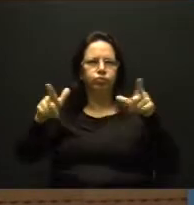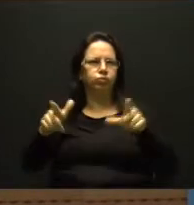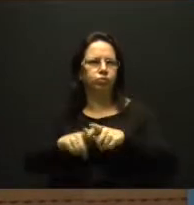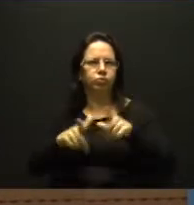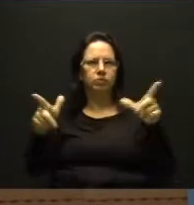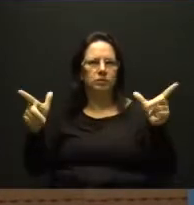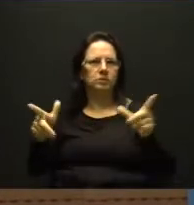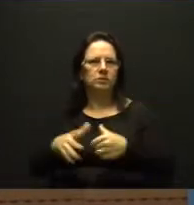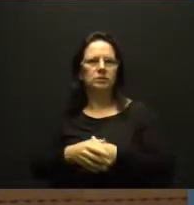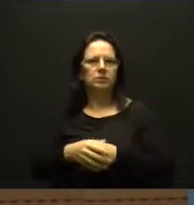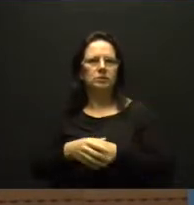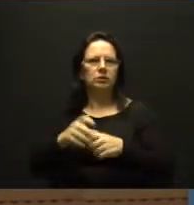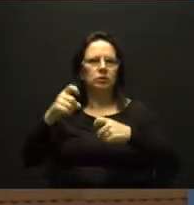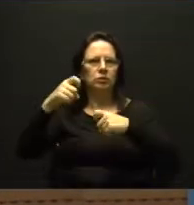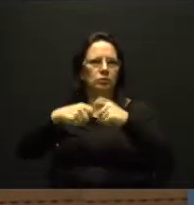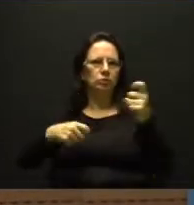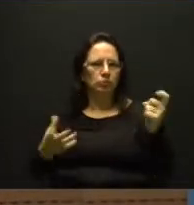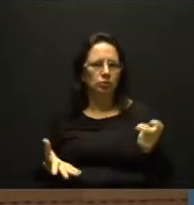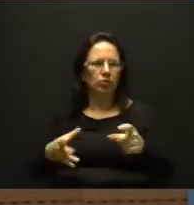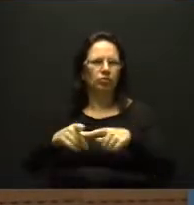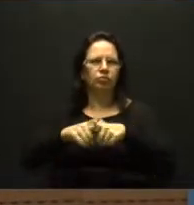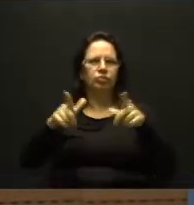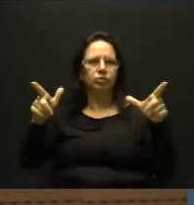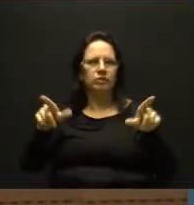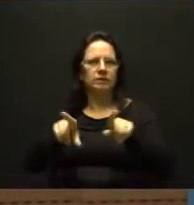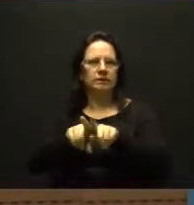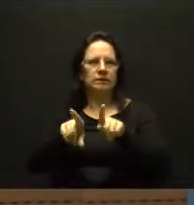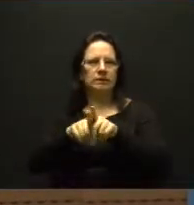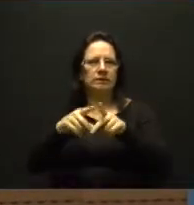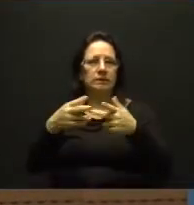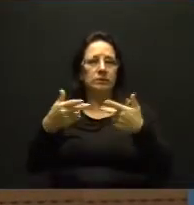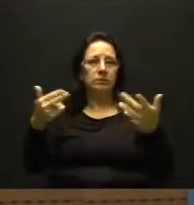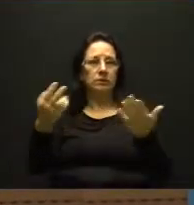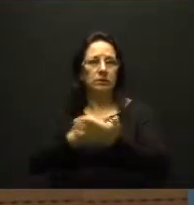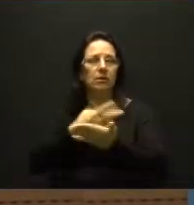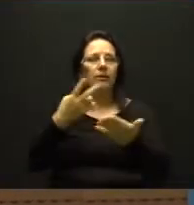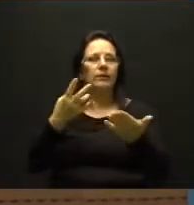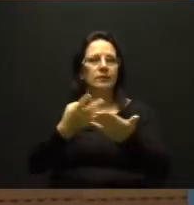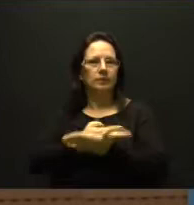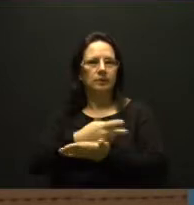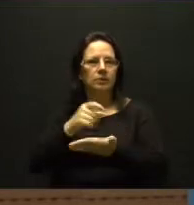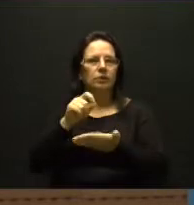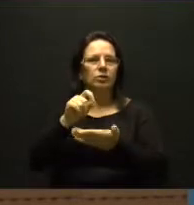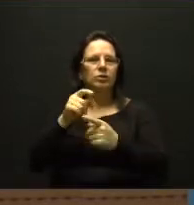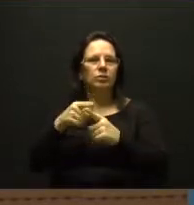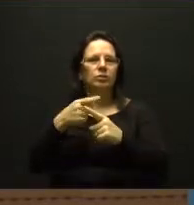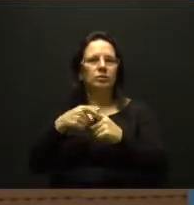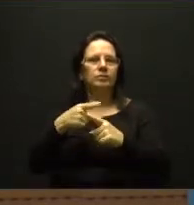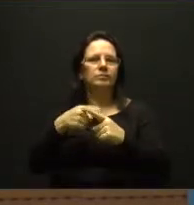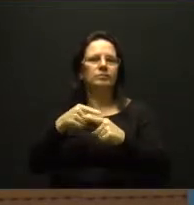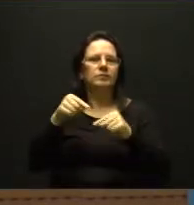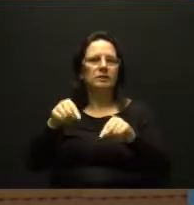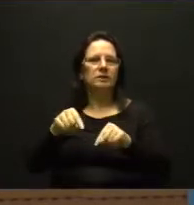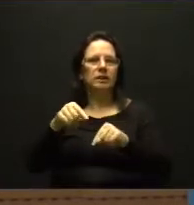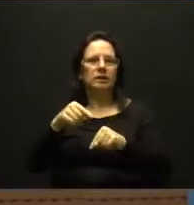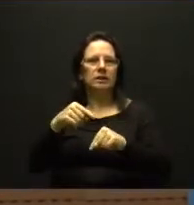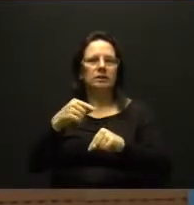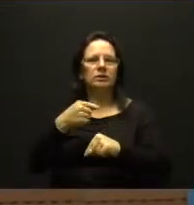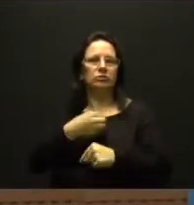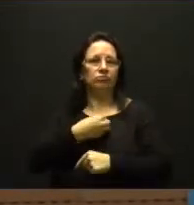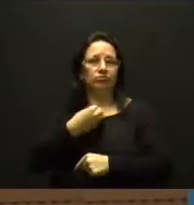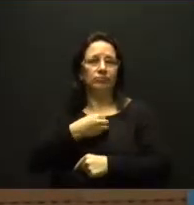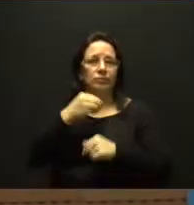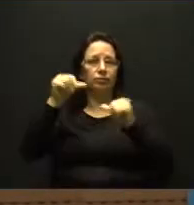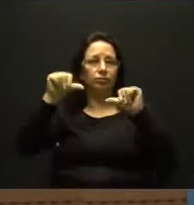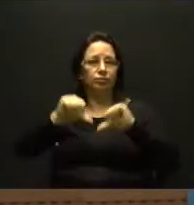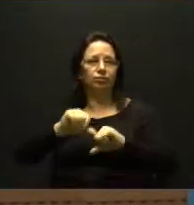aumenta o estupro aumenta todas as mazelas sociais aumentam porque tem a sua raiz da corrupção como sempre né